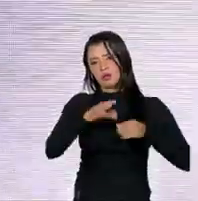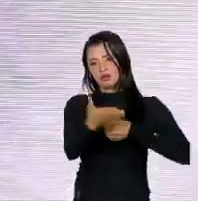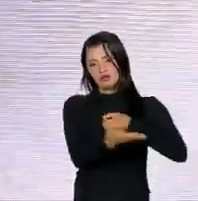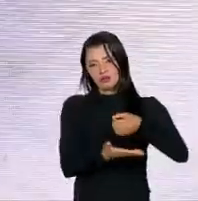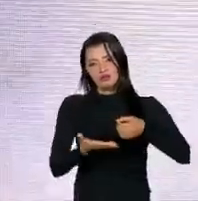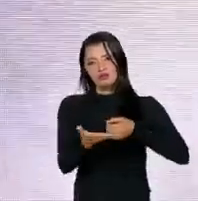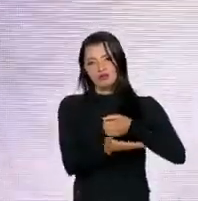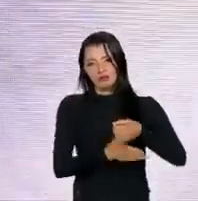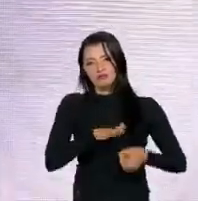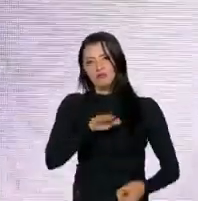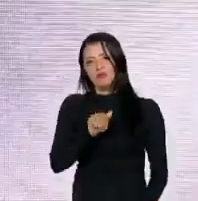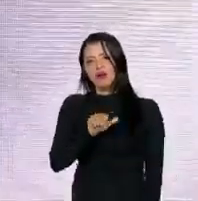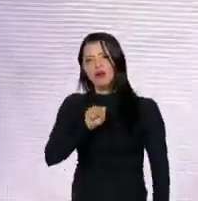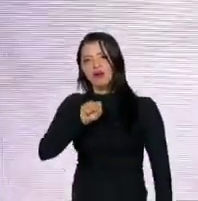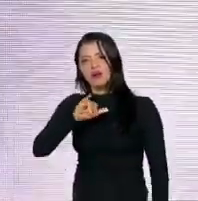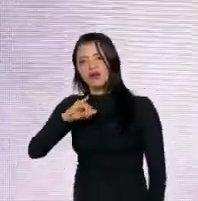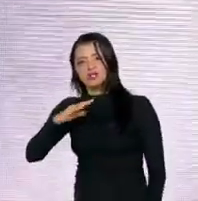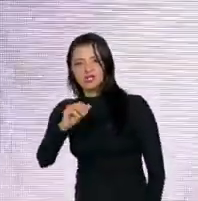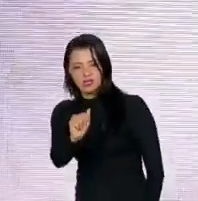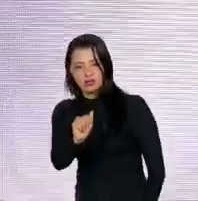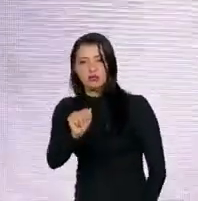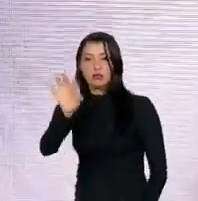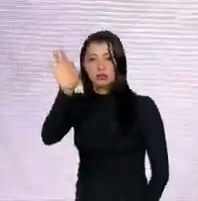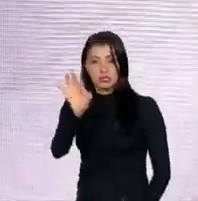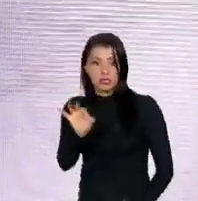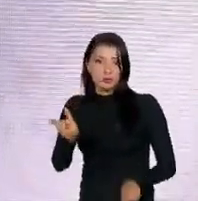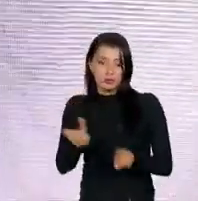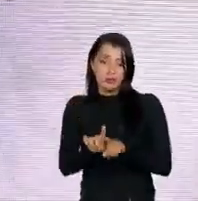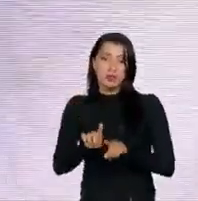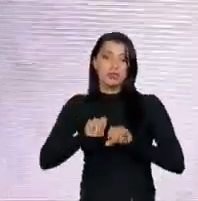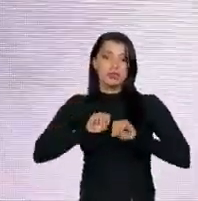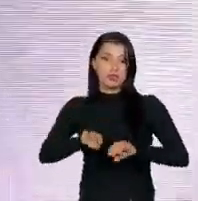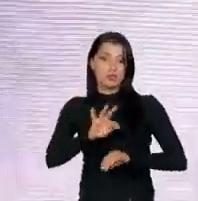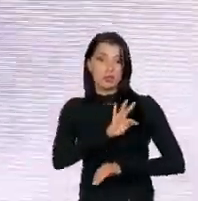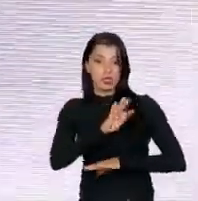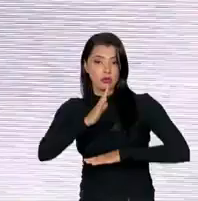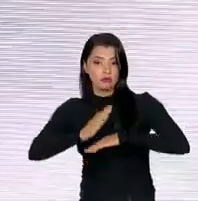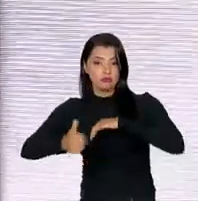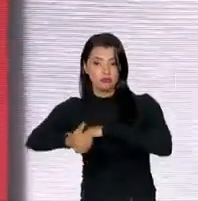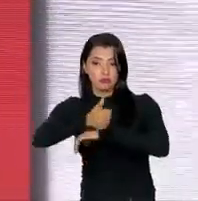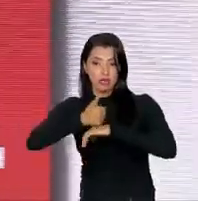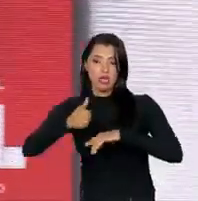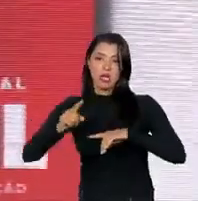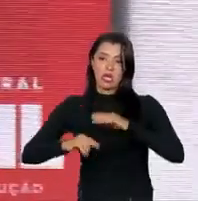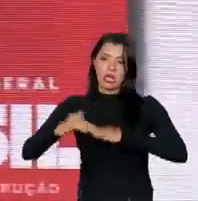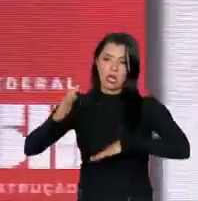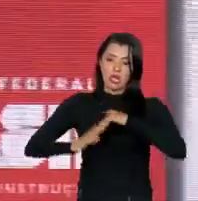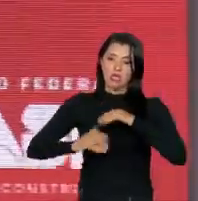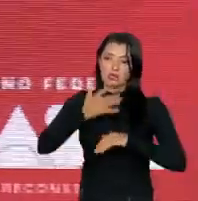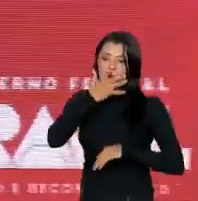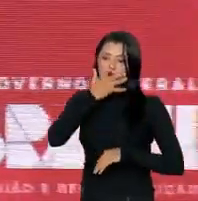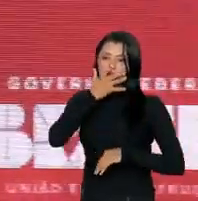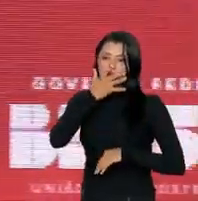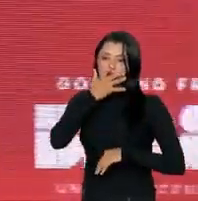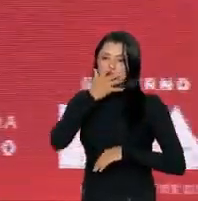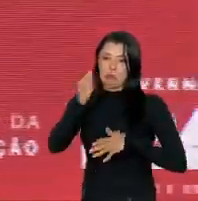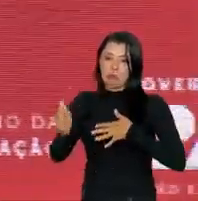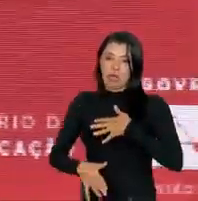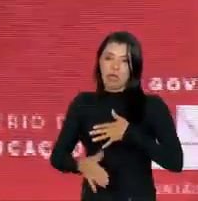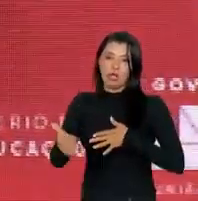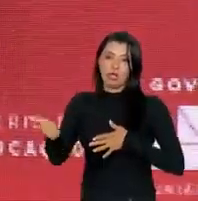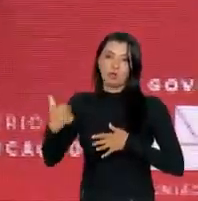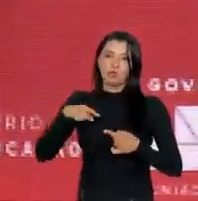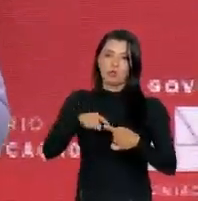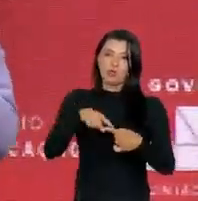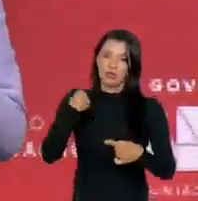básica. O nosso percentual também de ensino técnico profissionalizante, muito aquém do que nós, nossos objetivos, inclusive do Plano Nacional